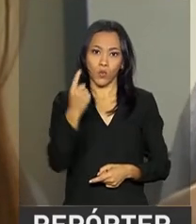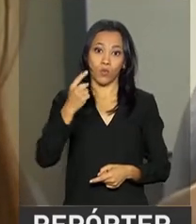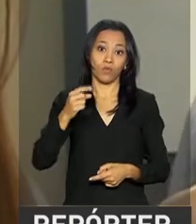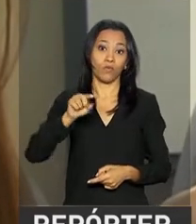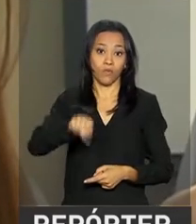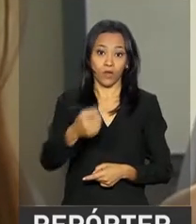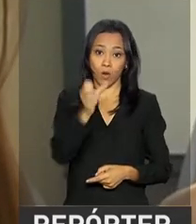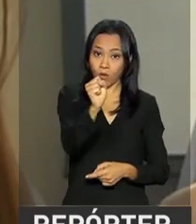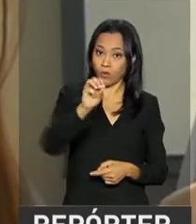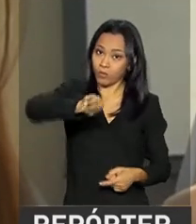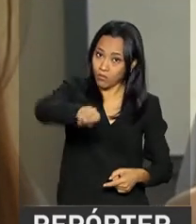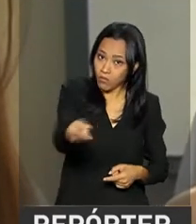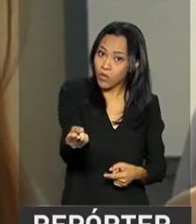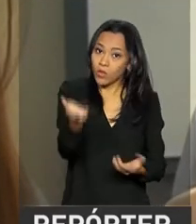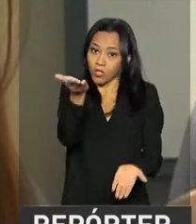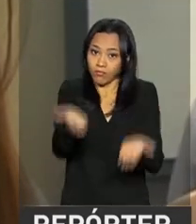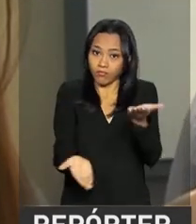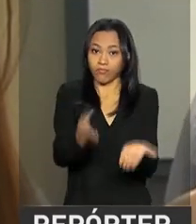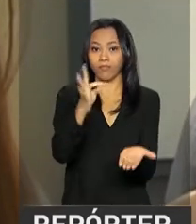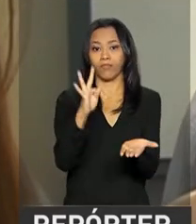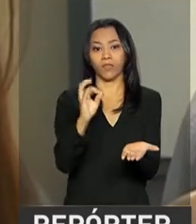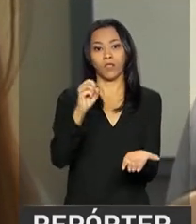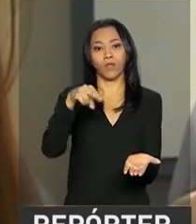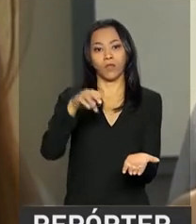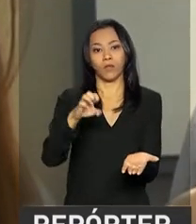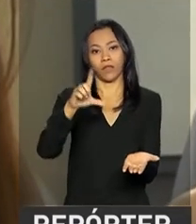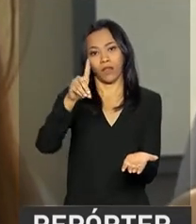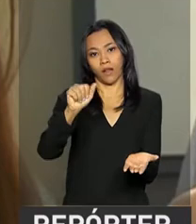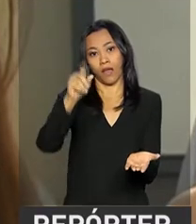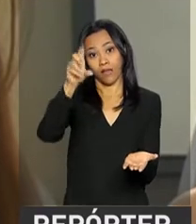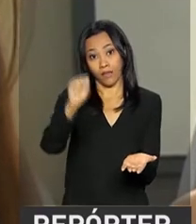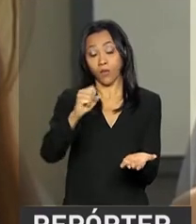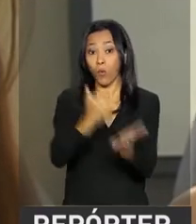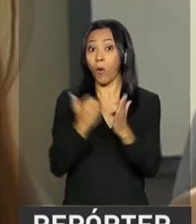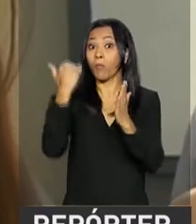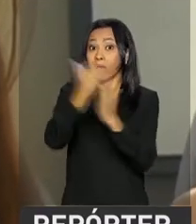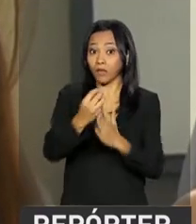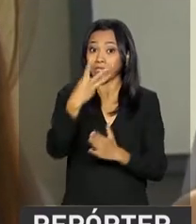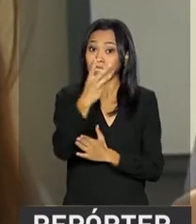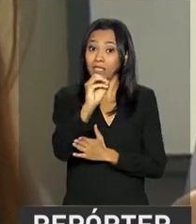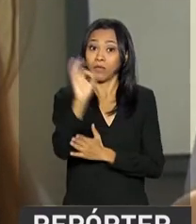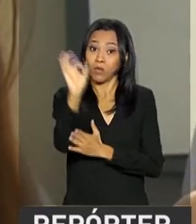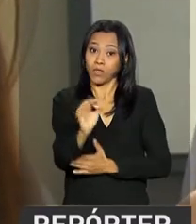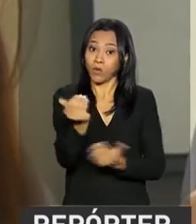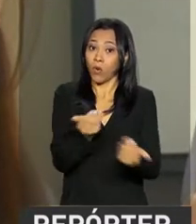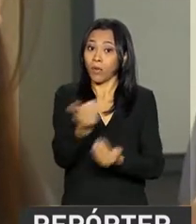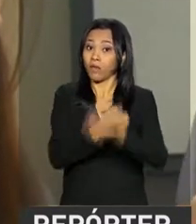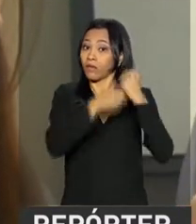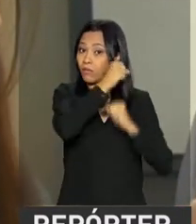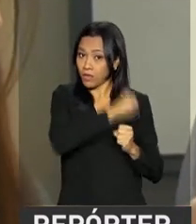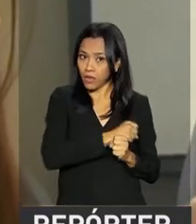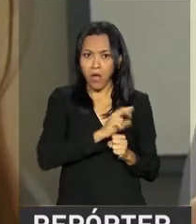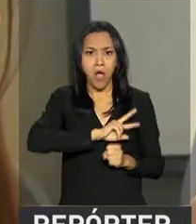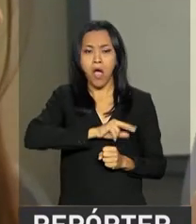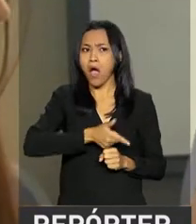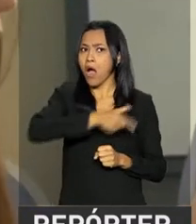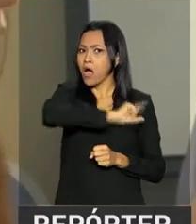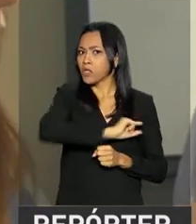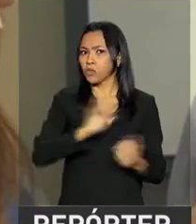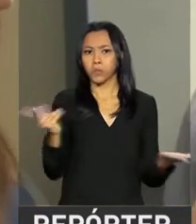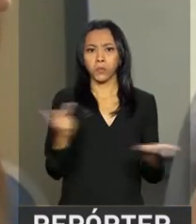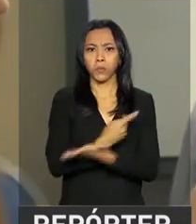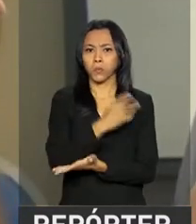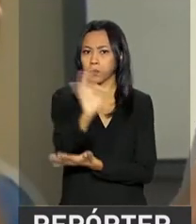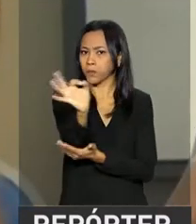toneladas um crescimento de 30% em relação 2016 é um crescimento que não tinha ocorrido antes da safra brasileira